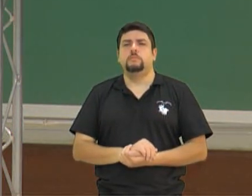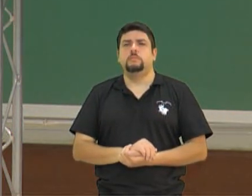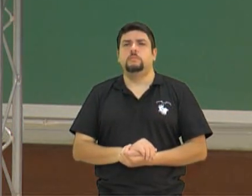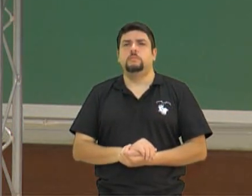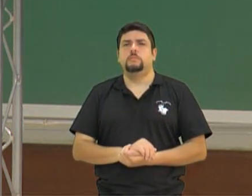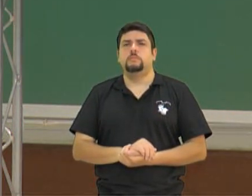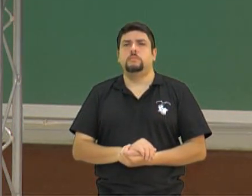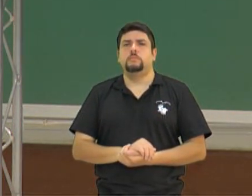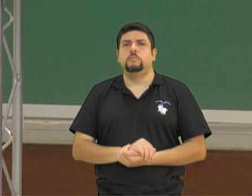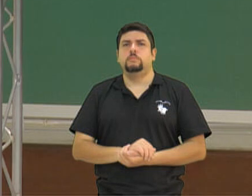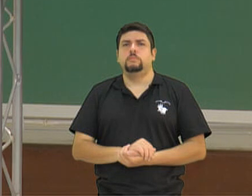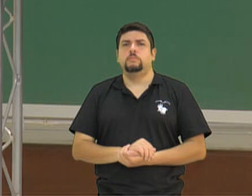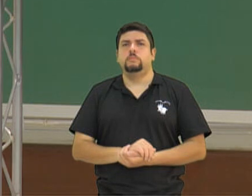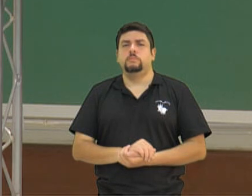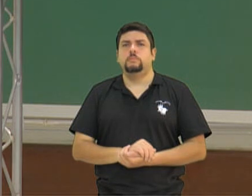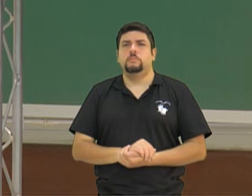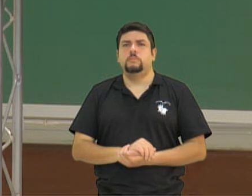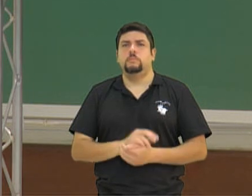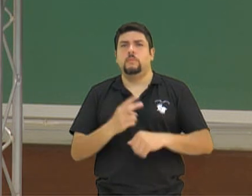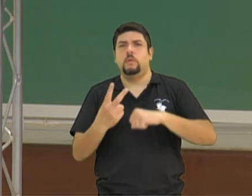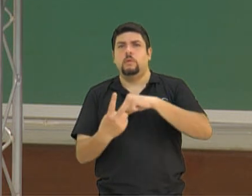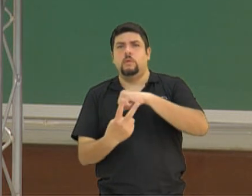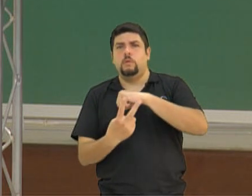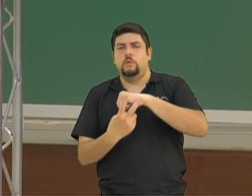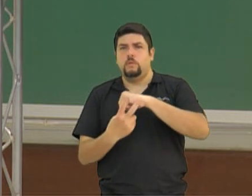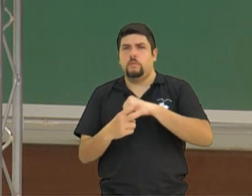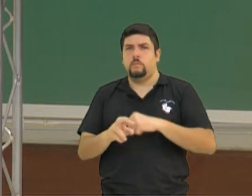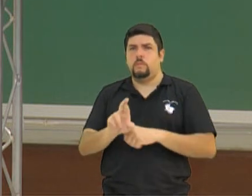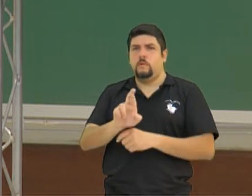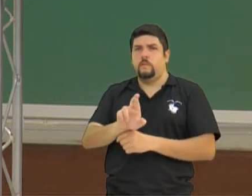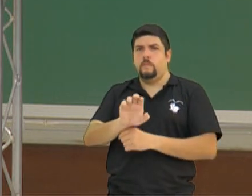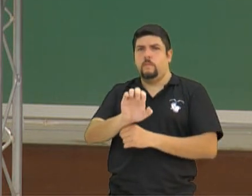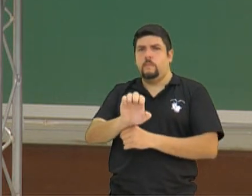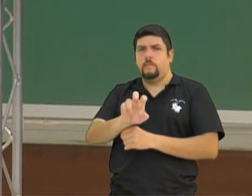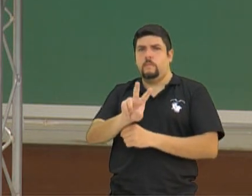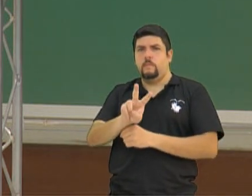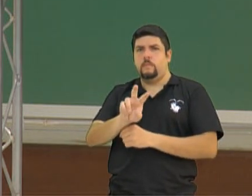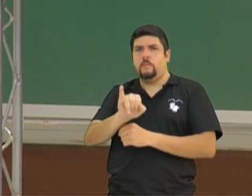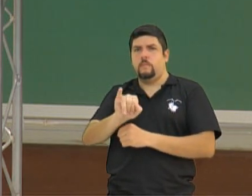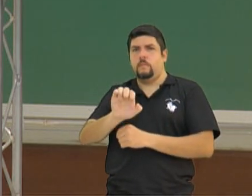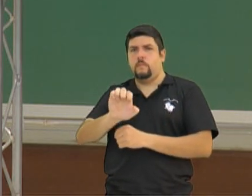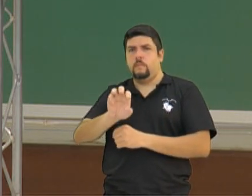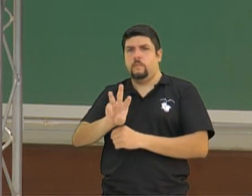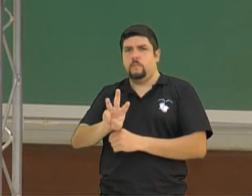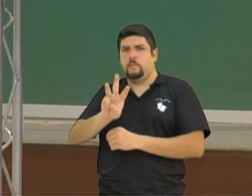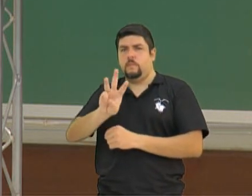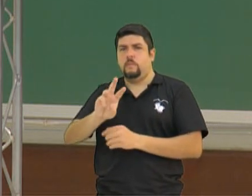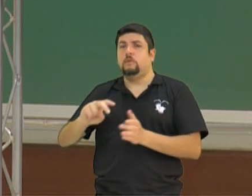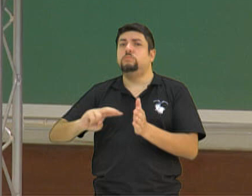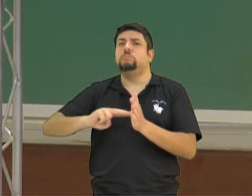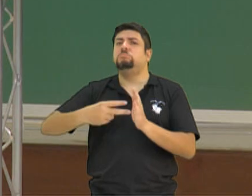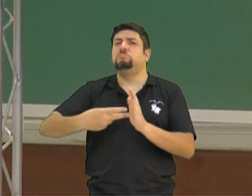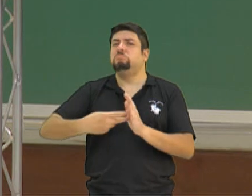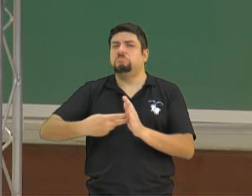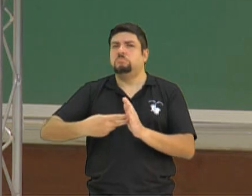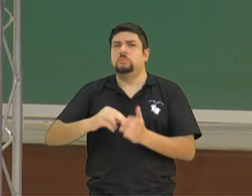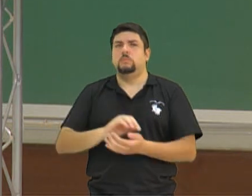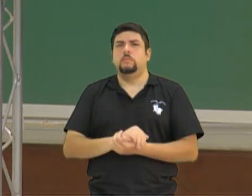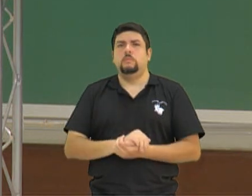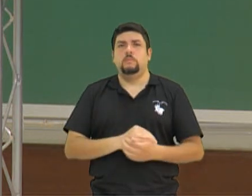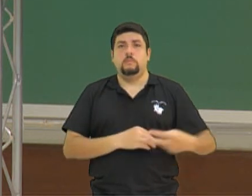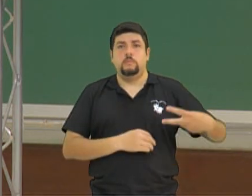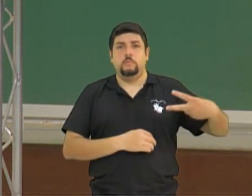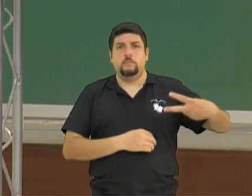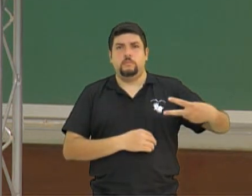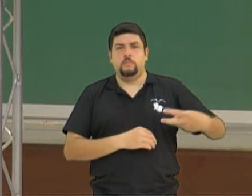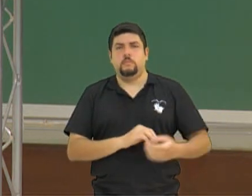o significado do verbo reveal, dicionário para poder ajudar. E number two, what is Beyoncé in favor